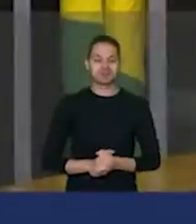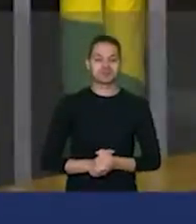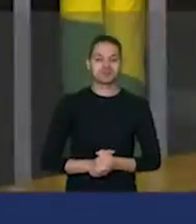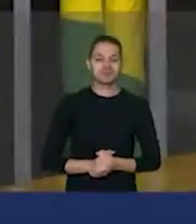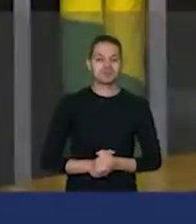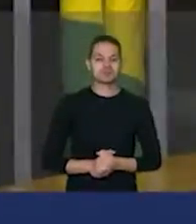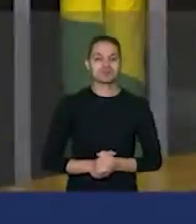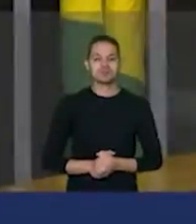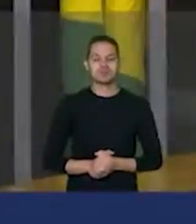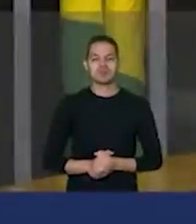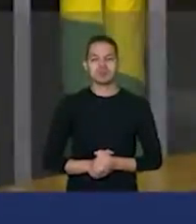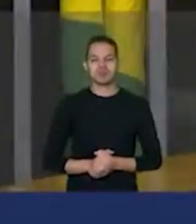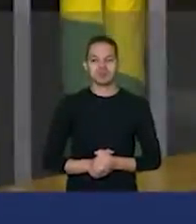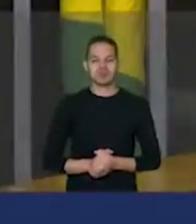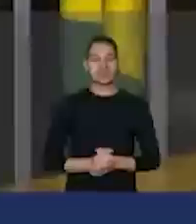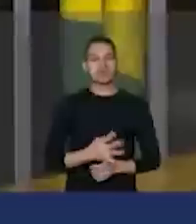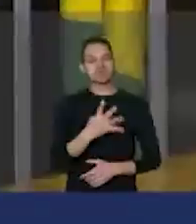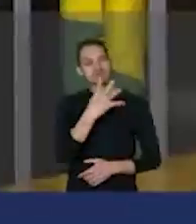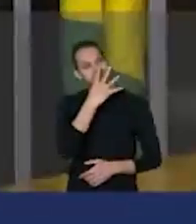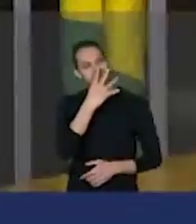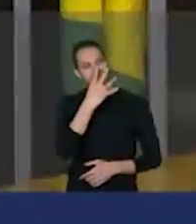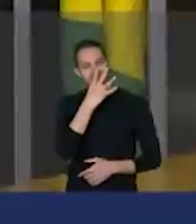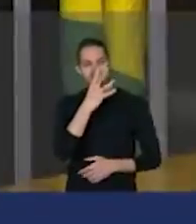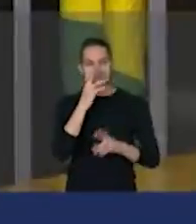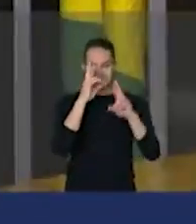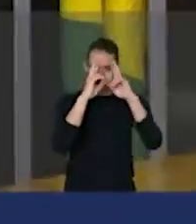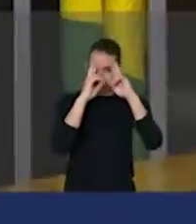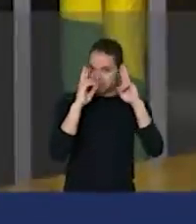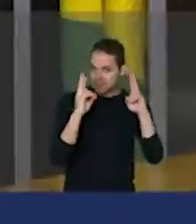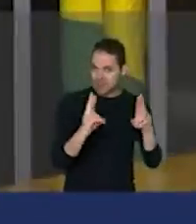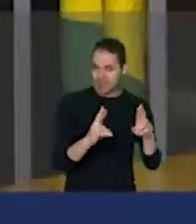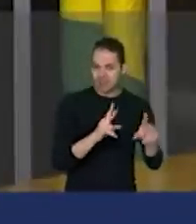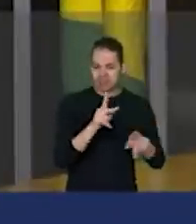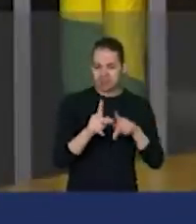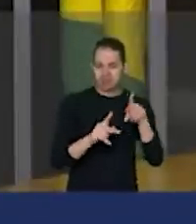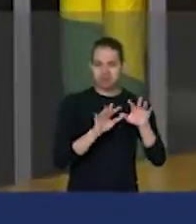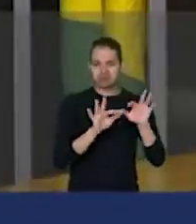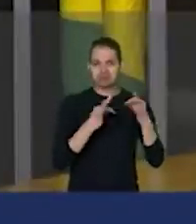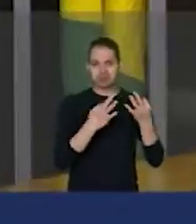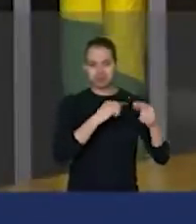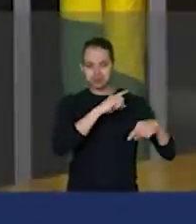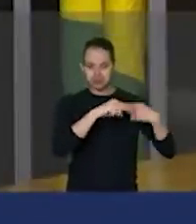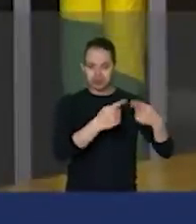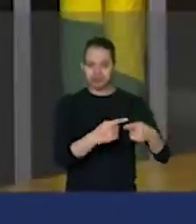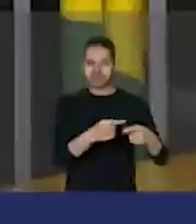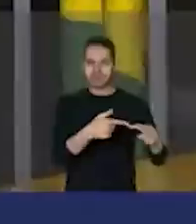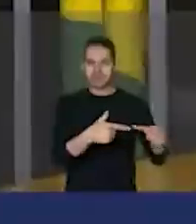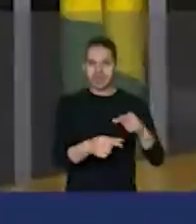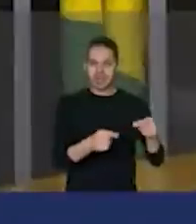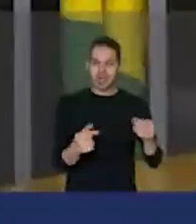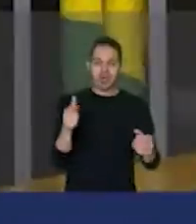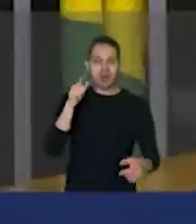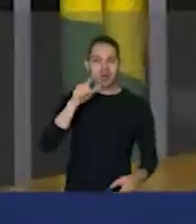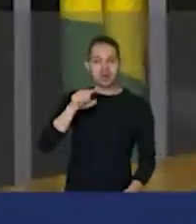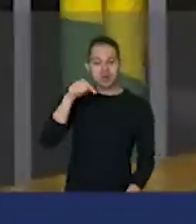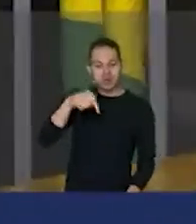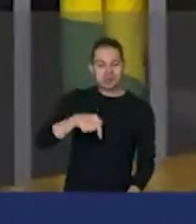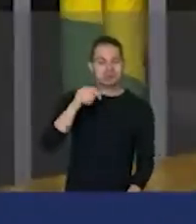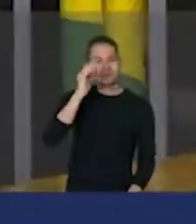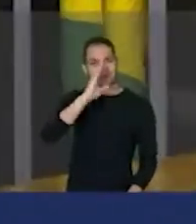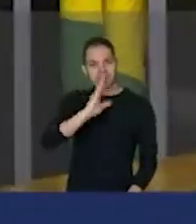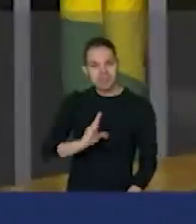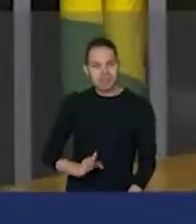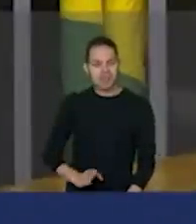todo o respeito e admiração né que os nikkeis os primeiros links conquistaram aqui devido ao seu trabalho duro devido